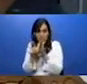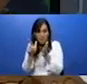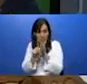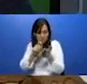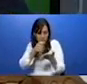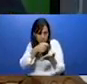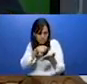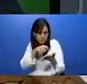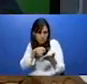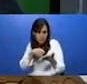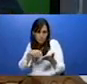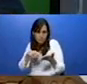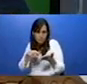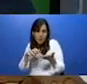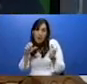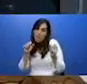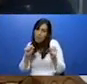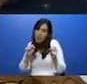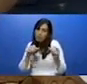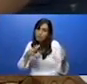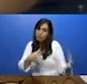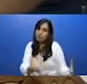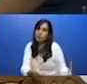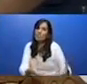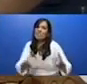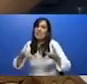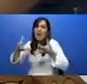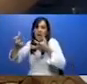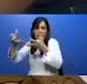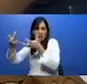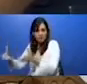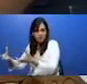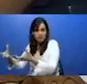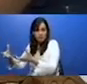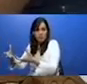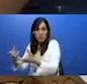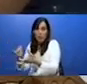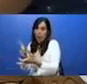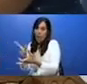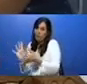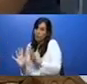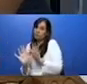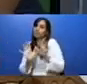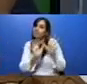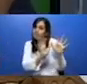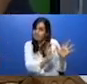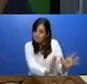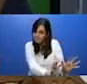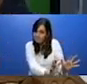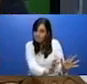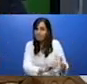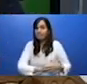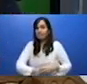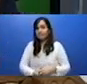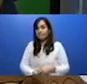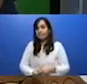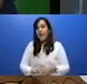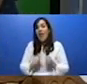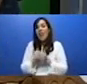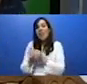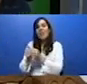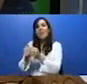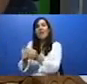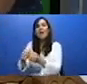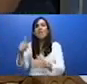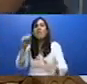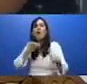e ele pode optar para retirar do local ou não, tá? E aí eles levam para o laboratório para